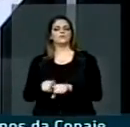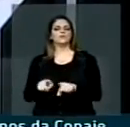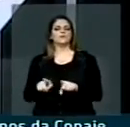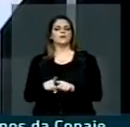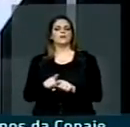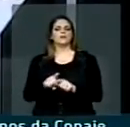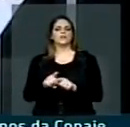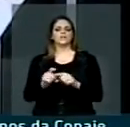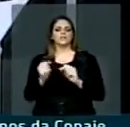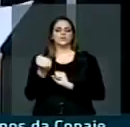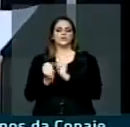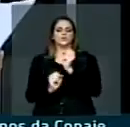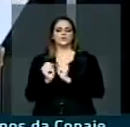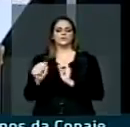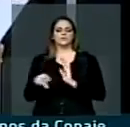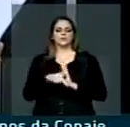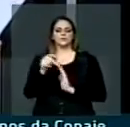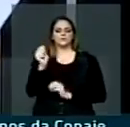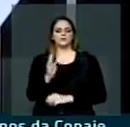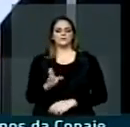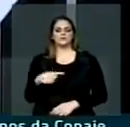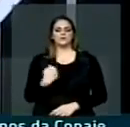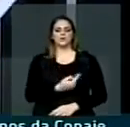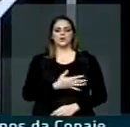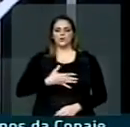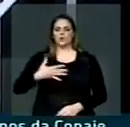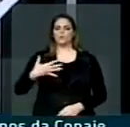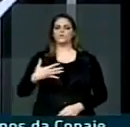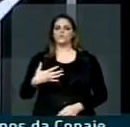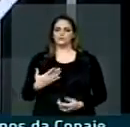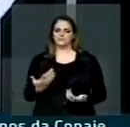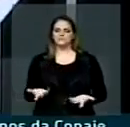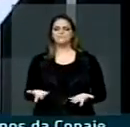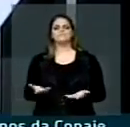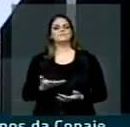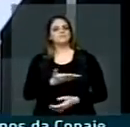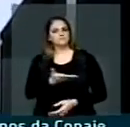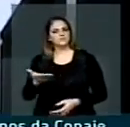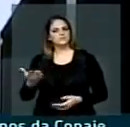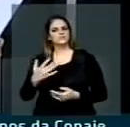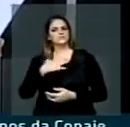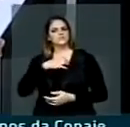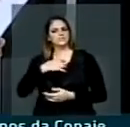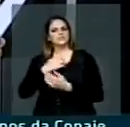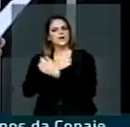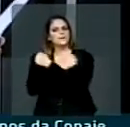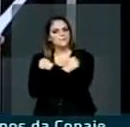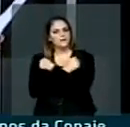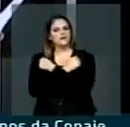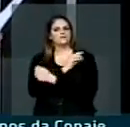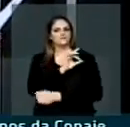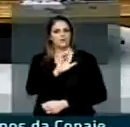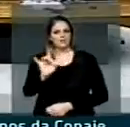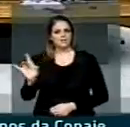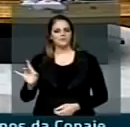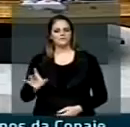a indústria nacional, que muito nos orgulha pelo Dia da Indústria. Sintam-se todos abraçados.